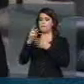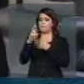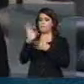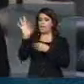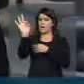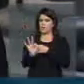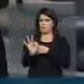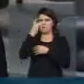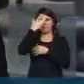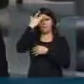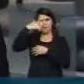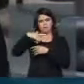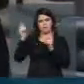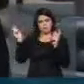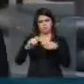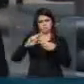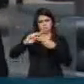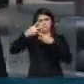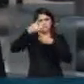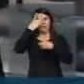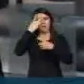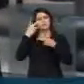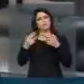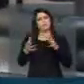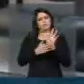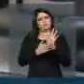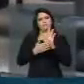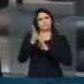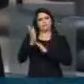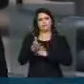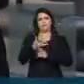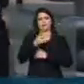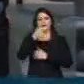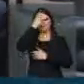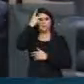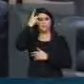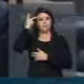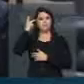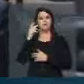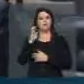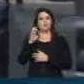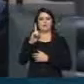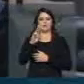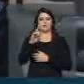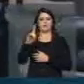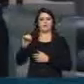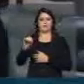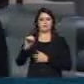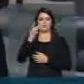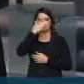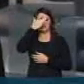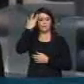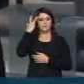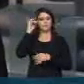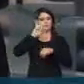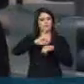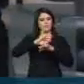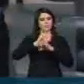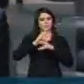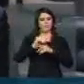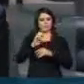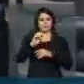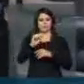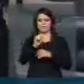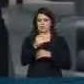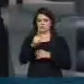Que aumentasse e potencializasse, aqui eu já parabenizo o meu irmão em Cristo, Edivaldo, que é prefeito hoje da capital de São Luís,